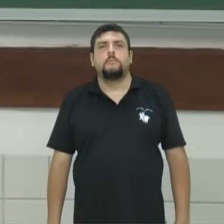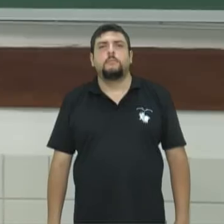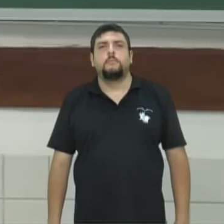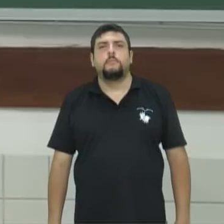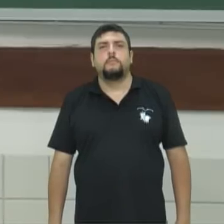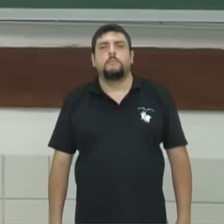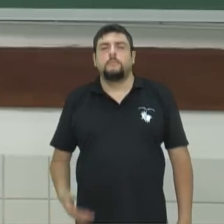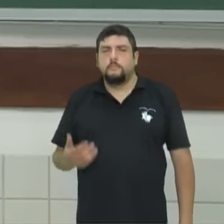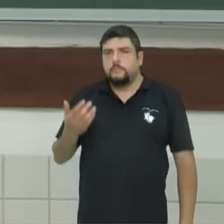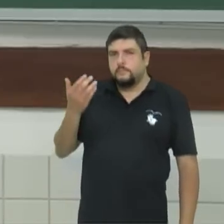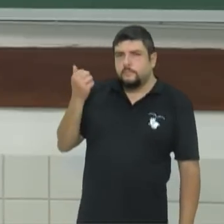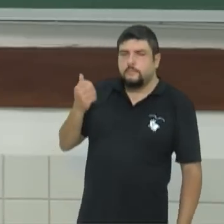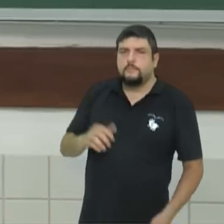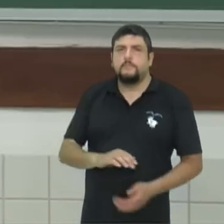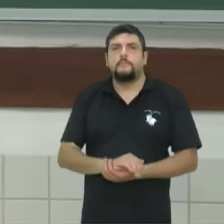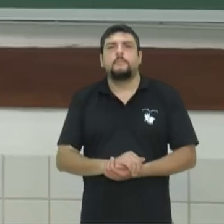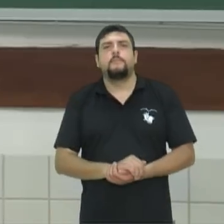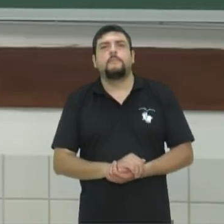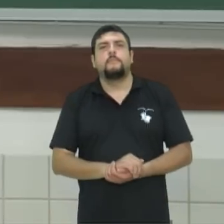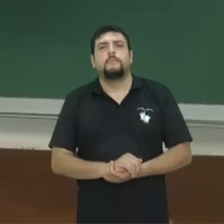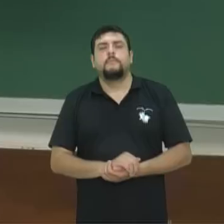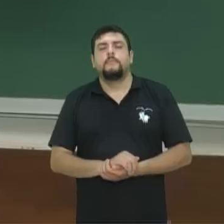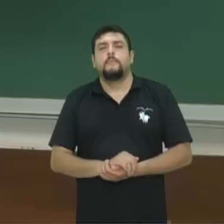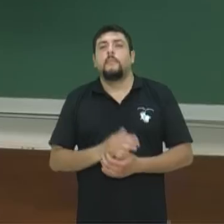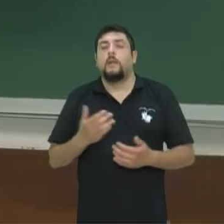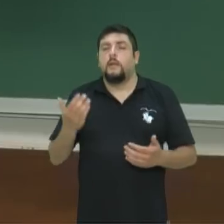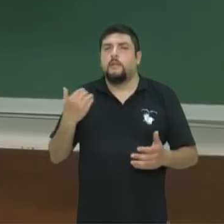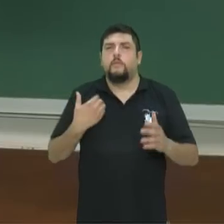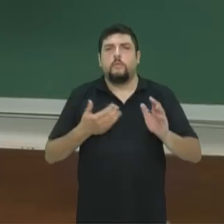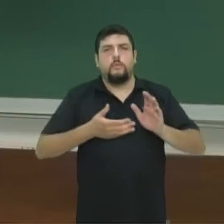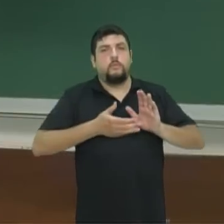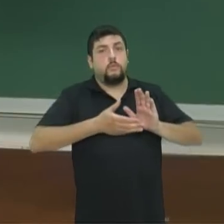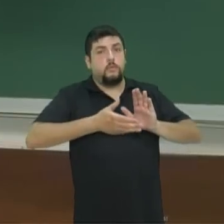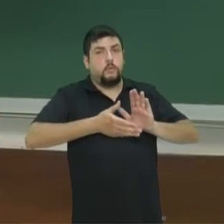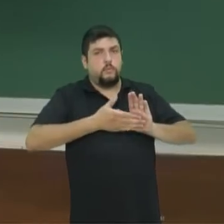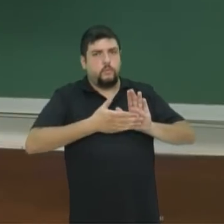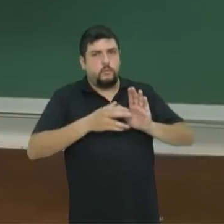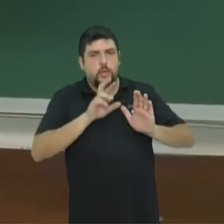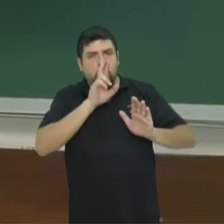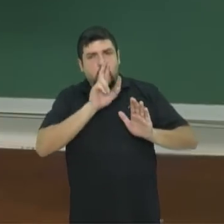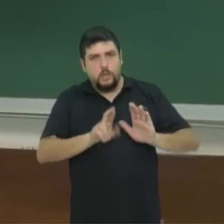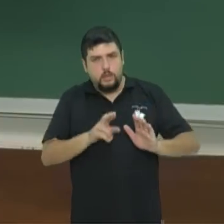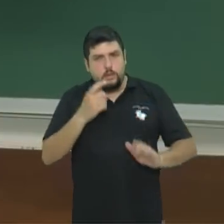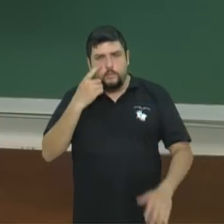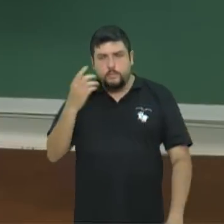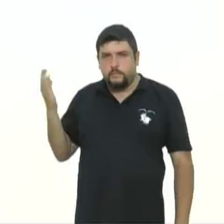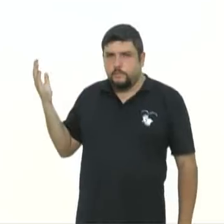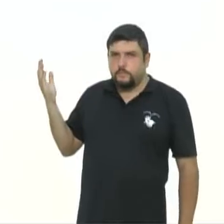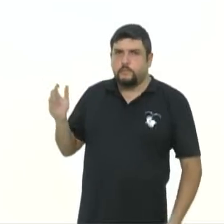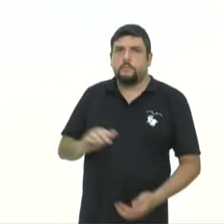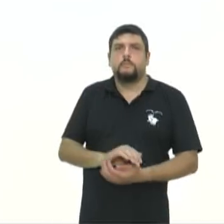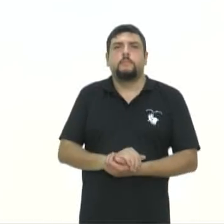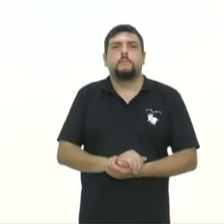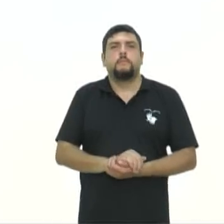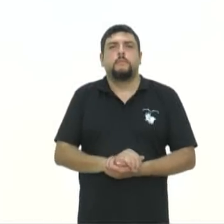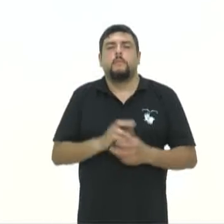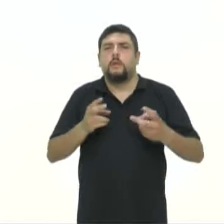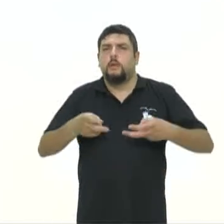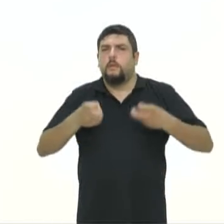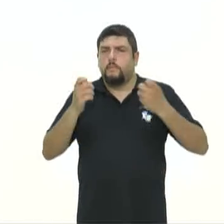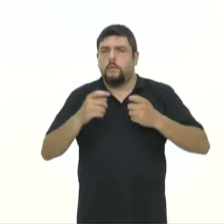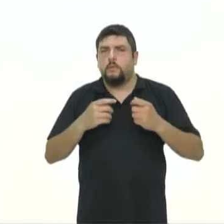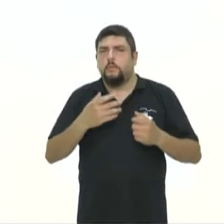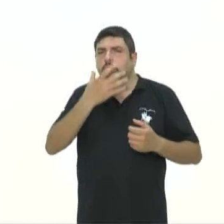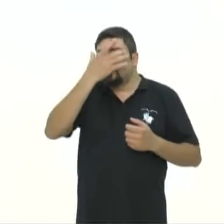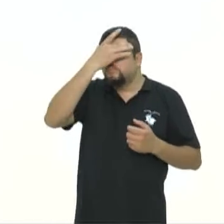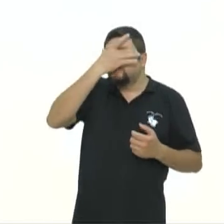Retornando então, galera, observem aqui uma proposta de tentativa de responder essa questão, né? Então, observem que o rosto de ambos os